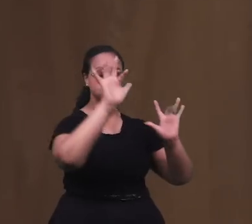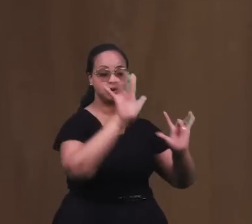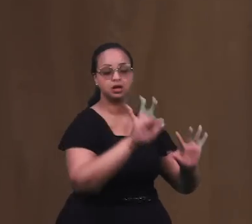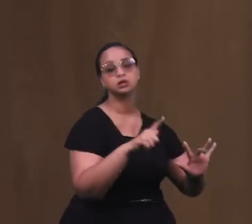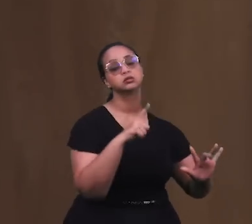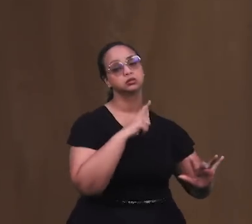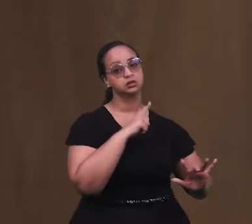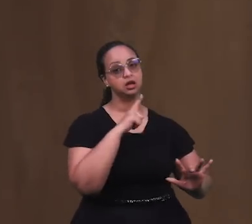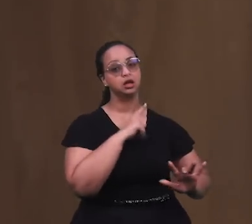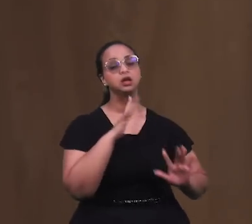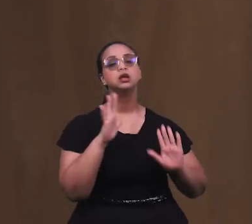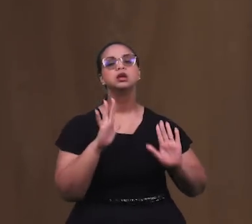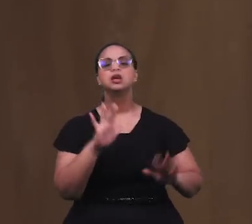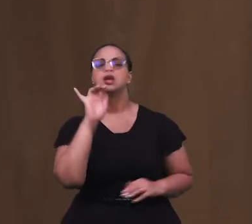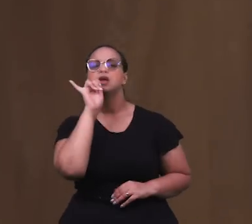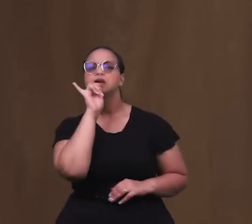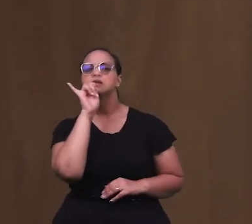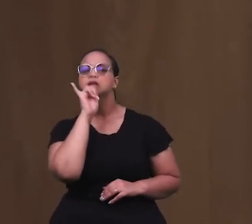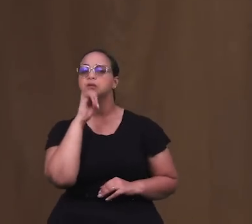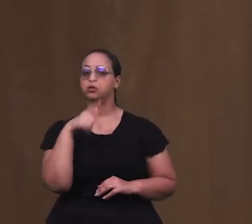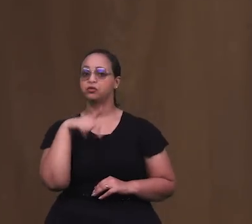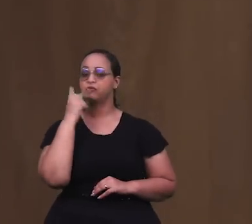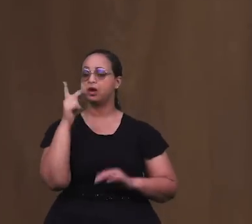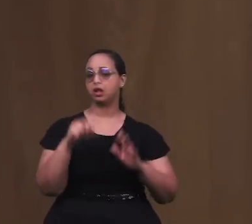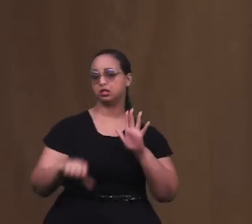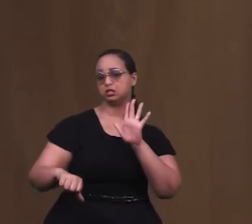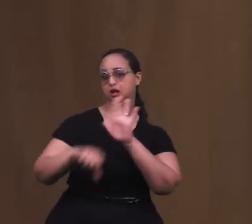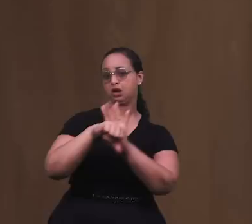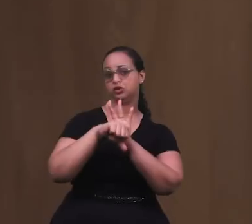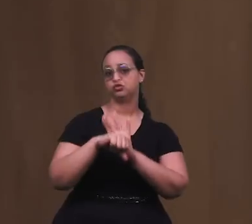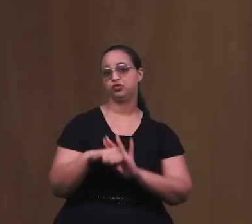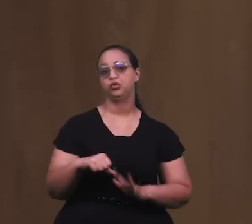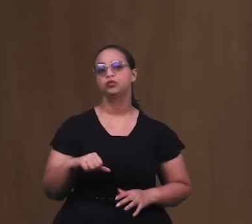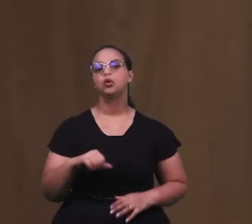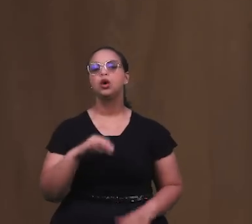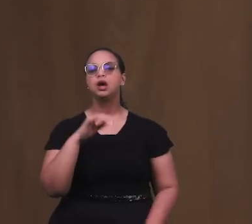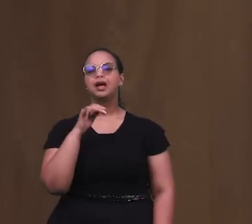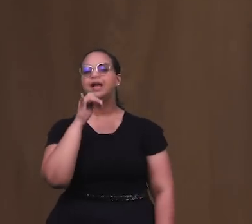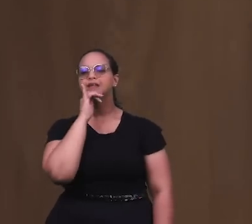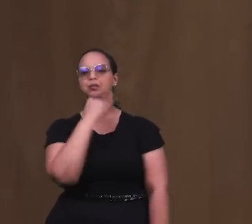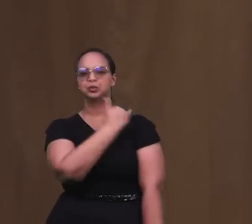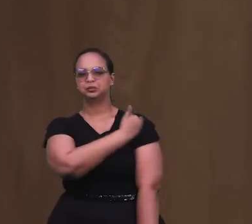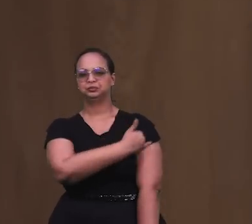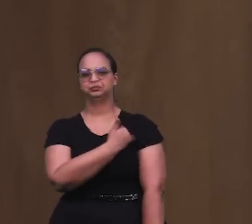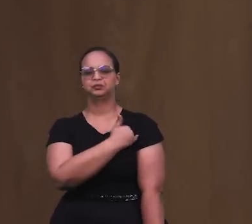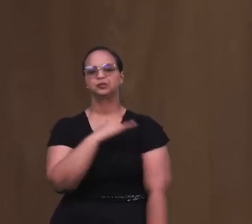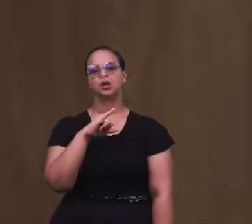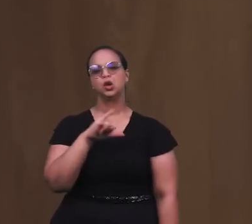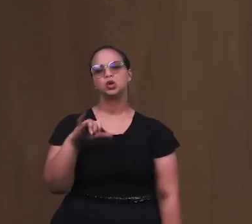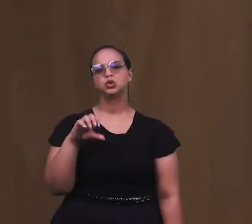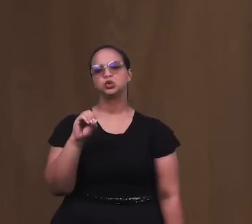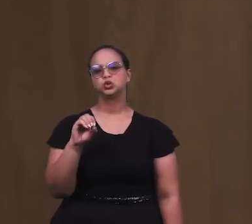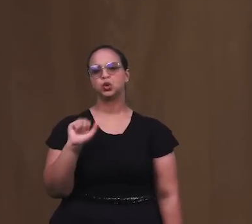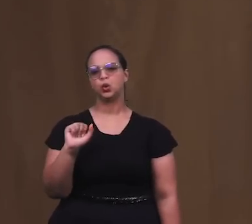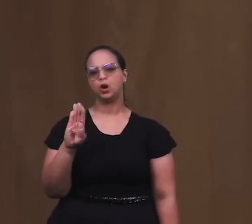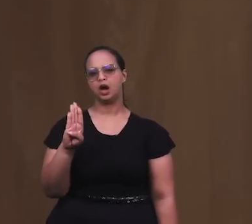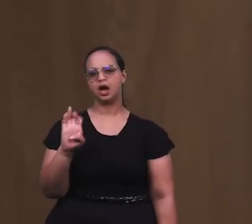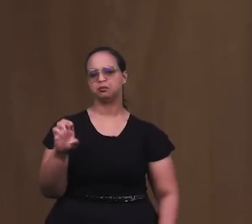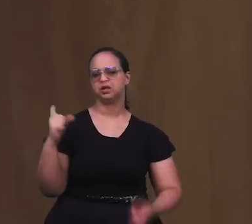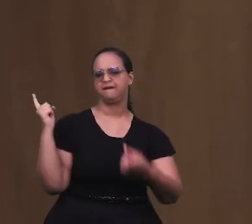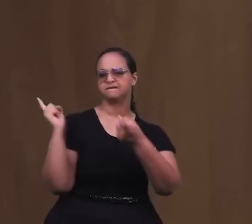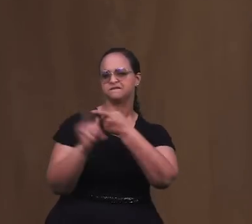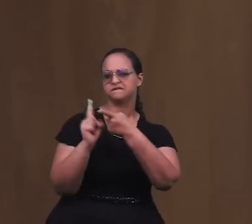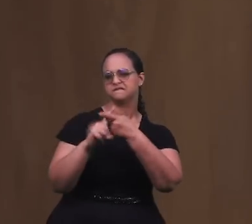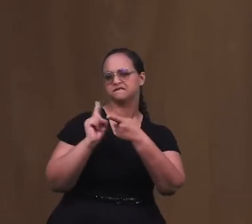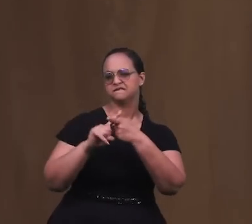exemplo, a gente trouxe um exemplo negativo, que foi o exemplo de Joabe, que era muito vingativo. A gente tem um